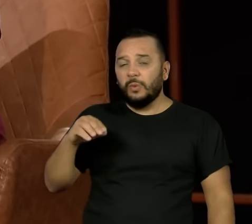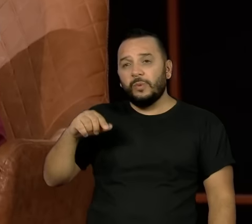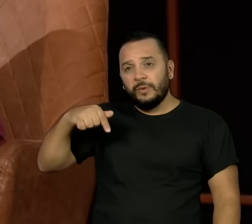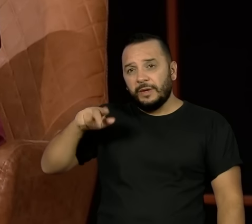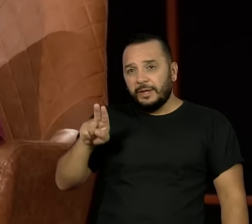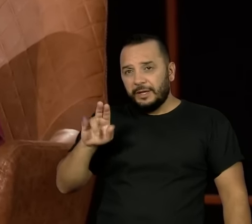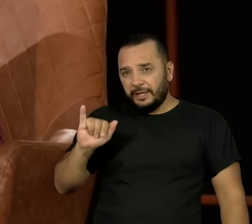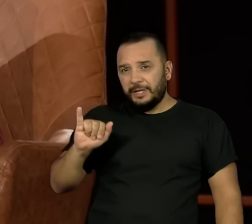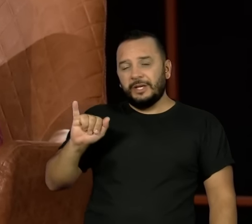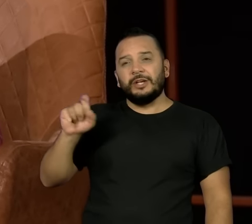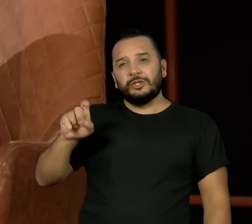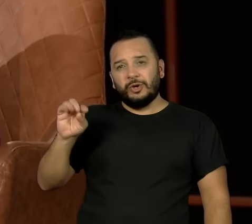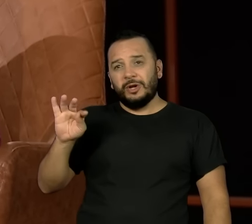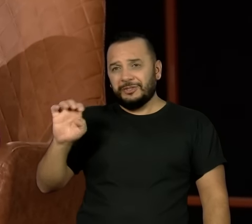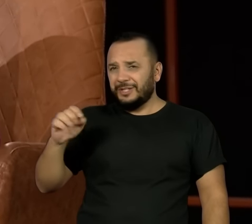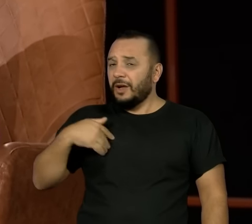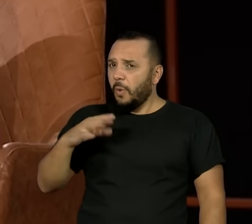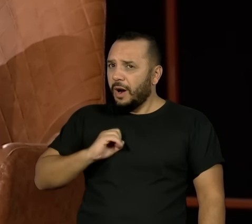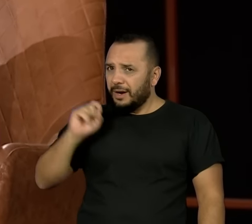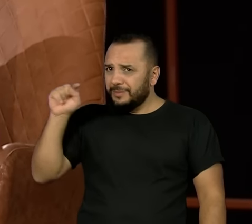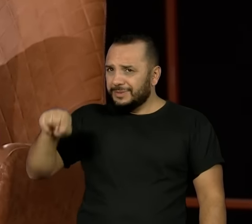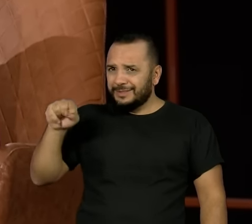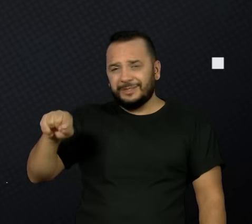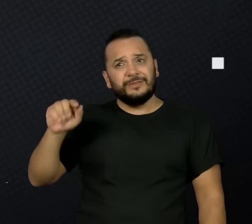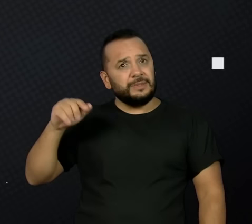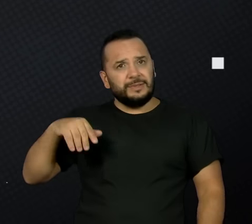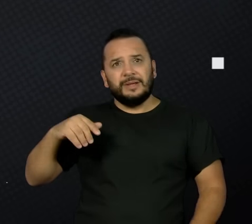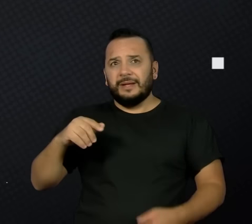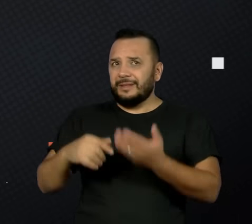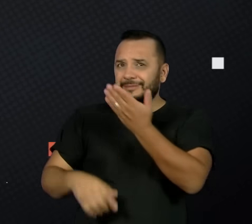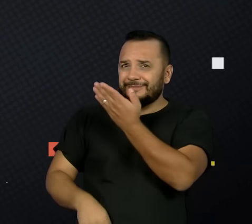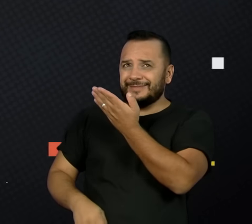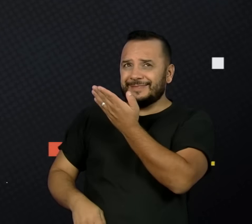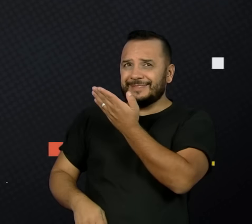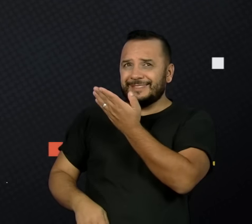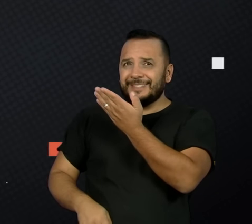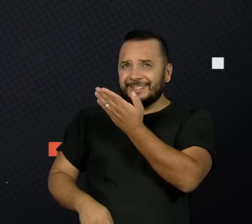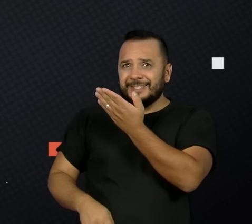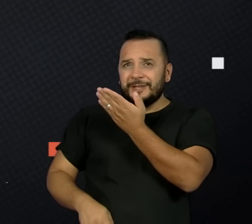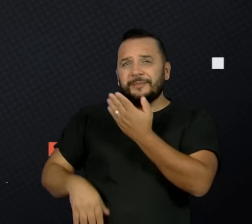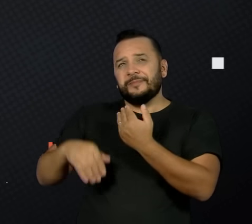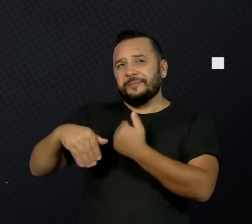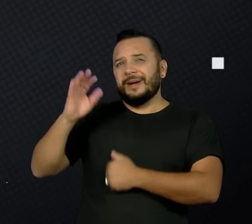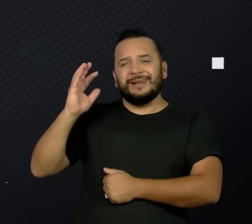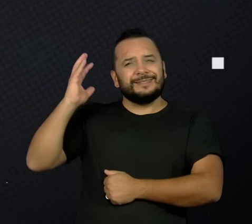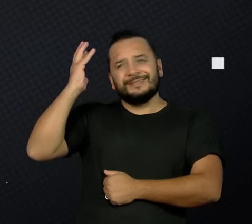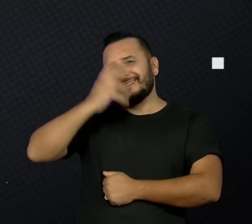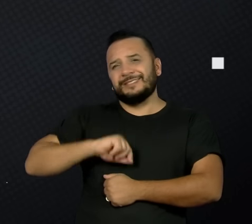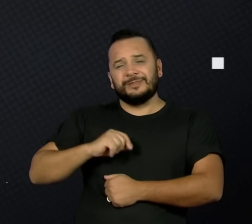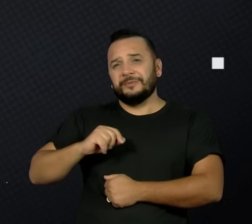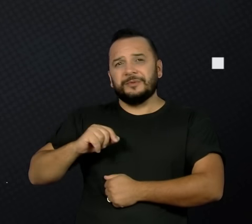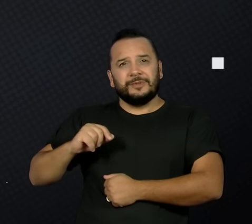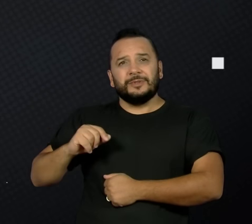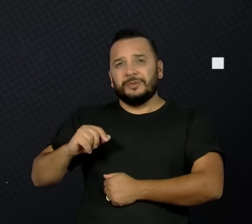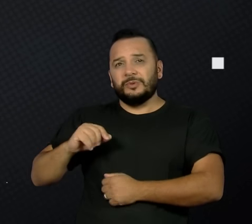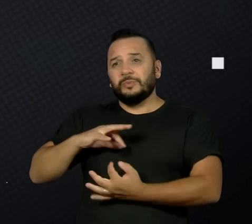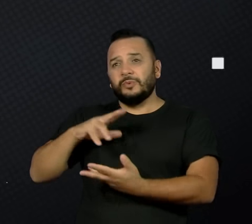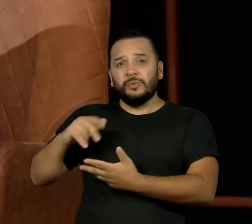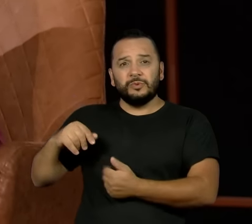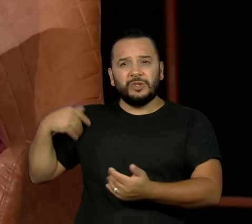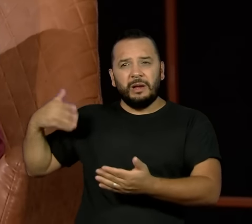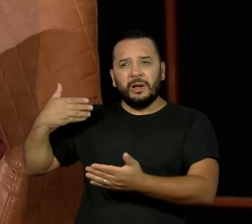Bom, eu amo esse livro. Eu acho que é o livro mais bem escrito do mundo, até por ser o primeiro. Não é? Isso é tão bom e durar até hoje. Não é?